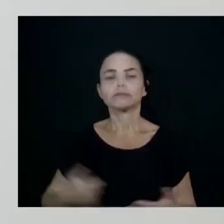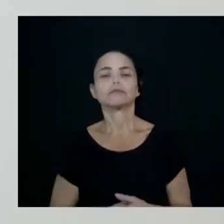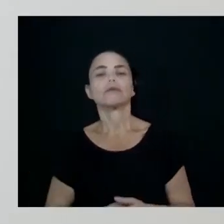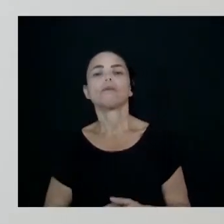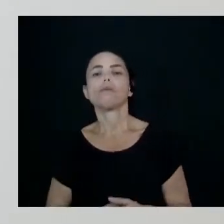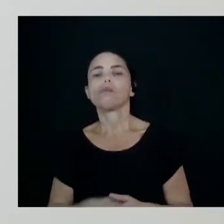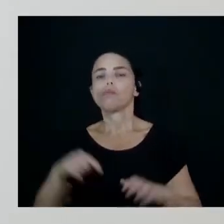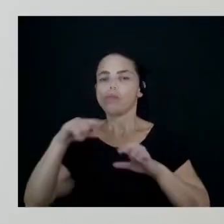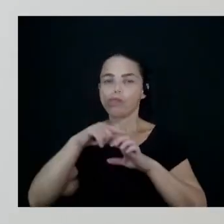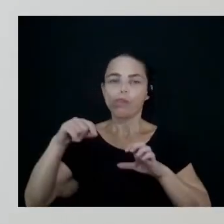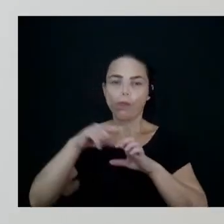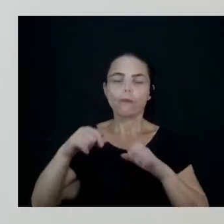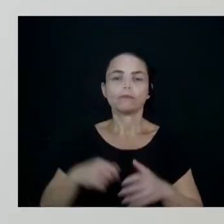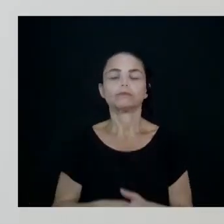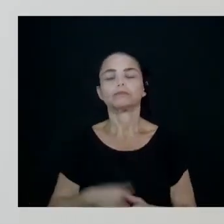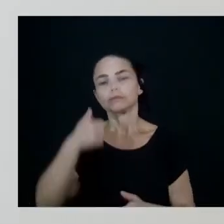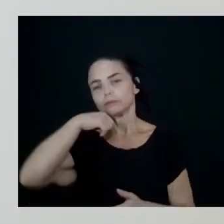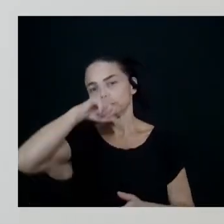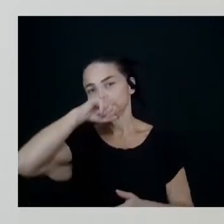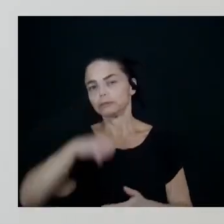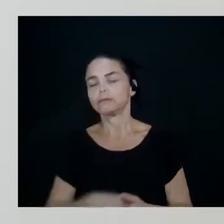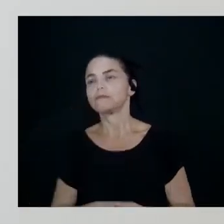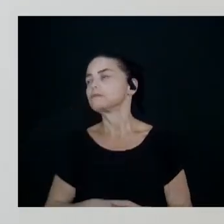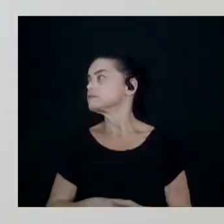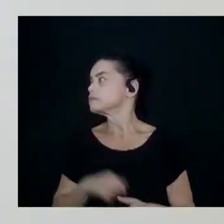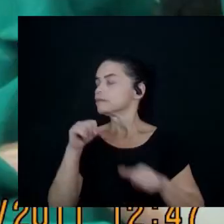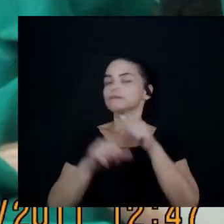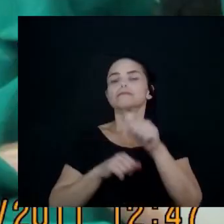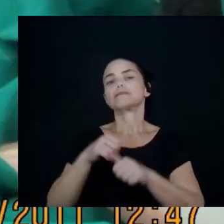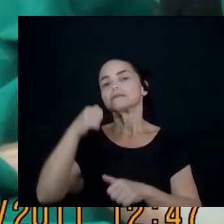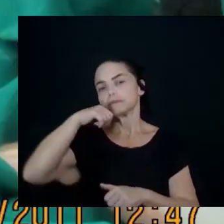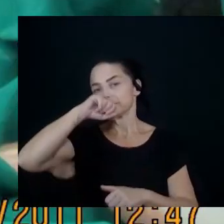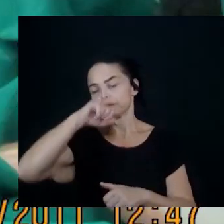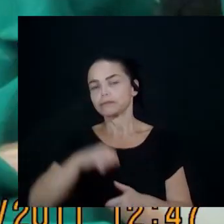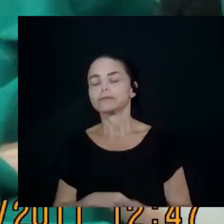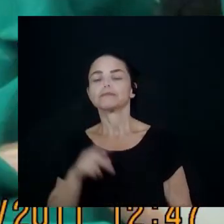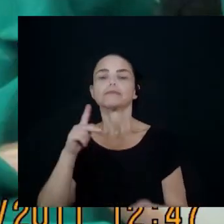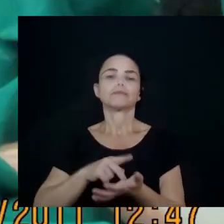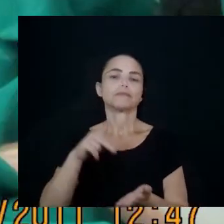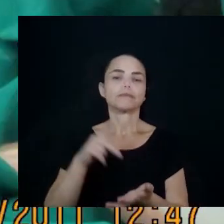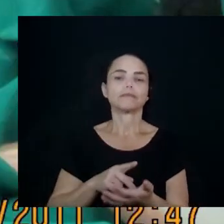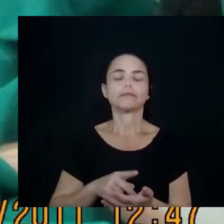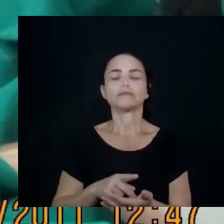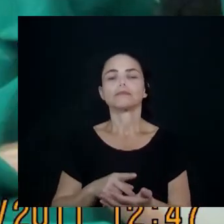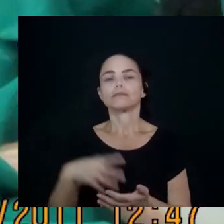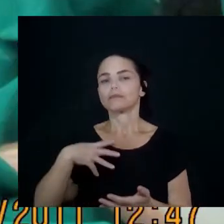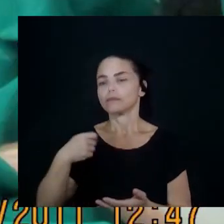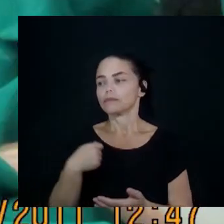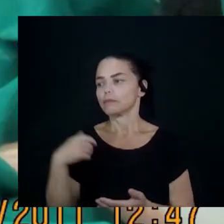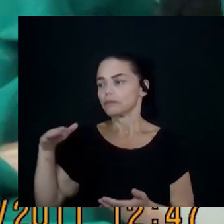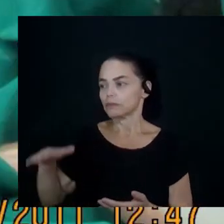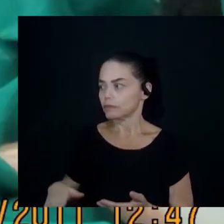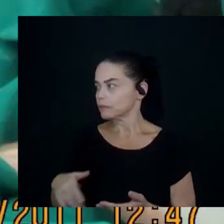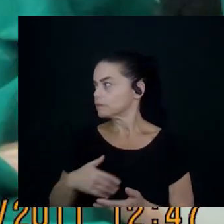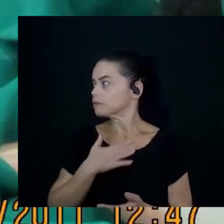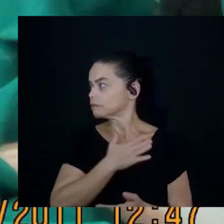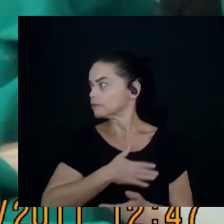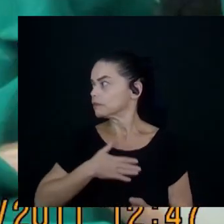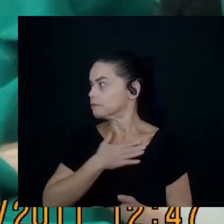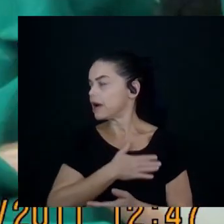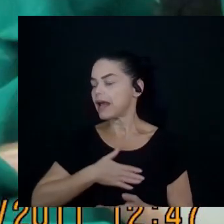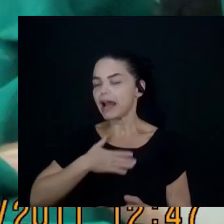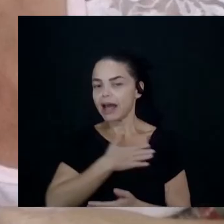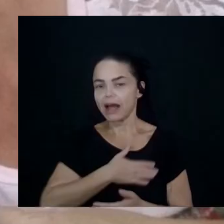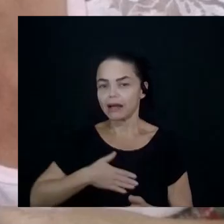surge quando a mulher se torna mãe. E foi assim mesmo. Desde que meu filho era muito pequeno, eu sempre gostei muito de passear com ele, descobrir